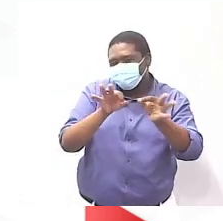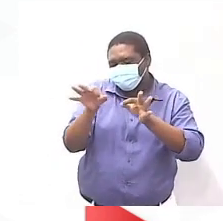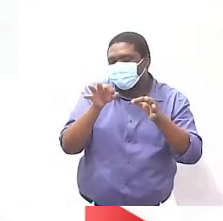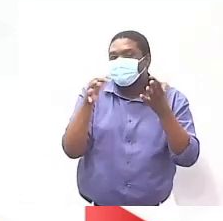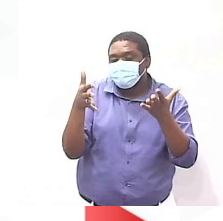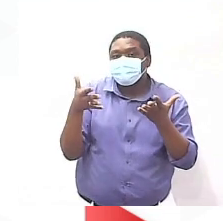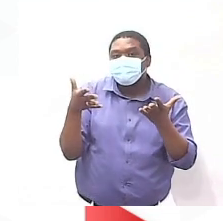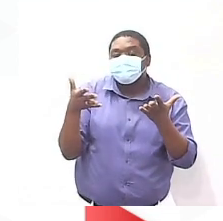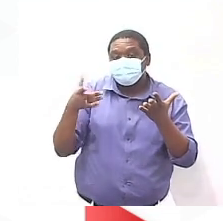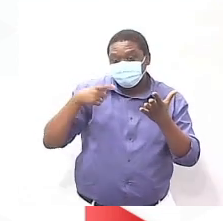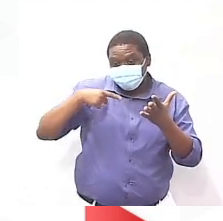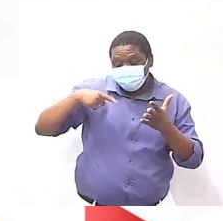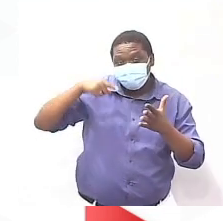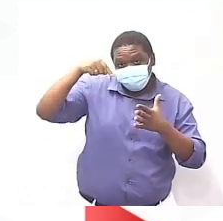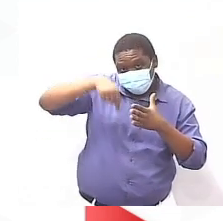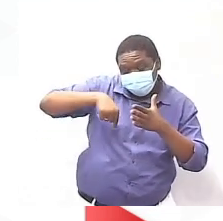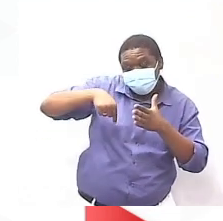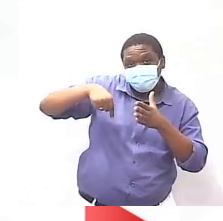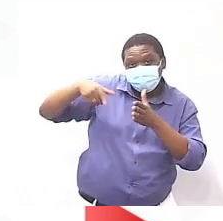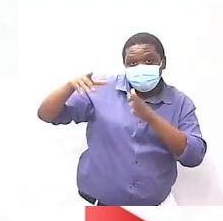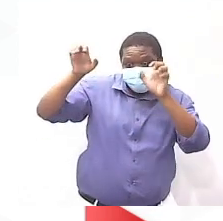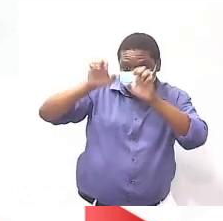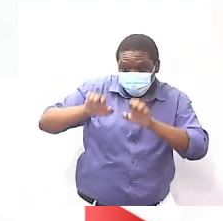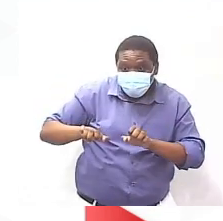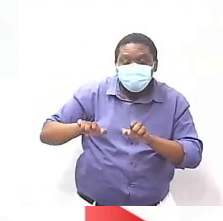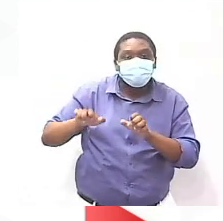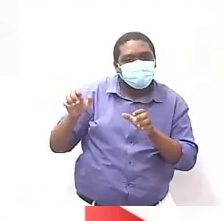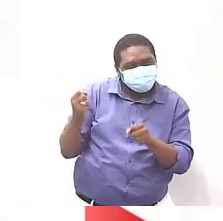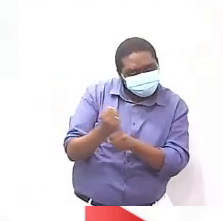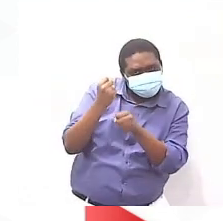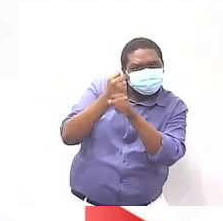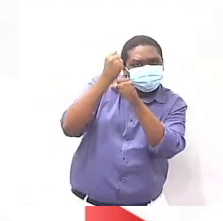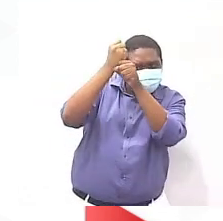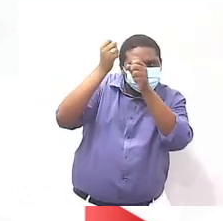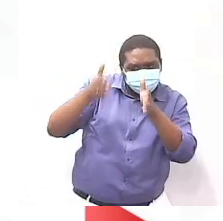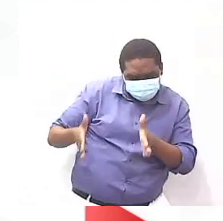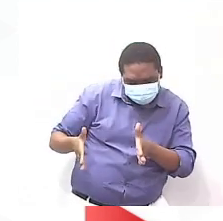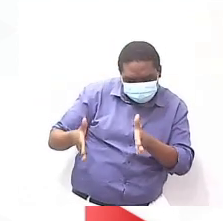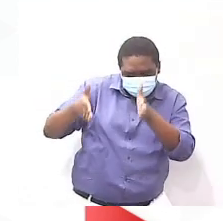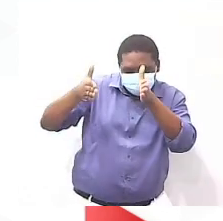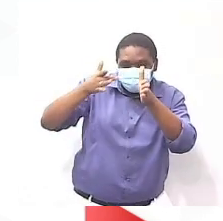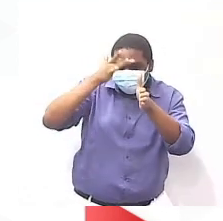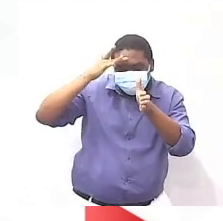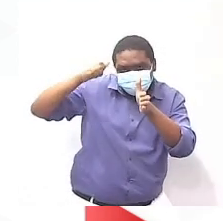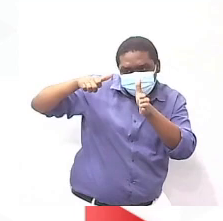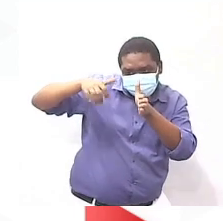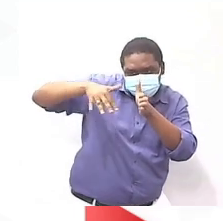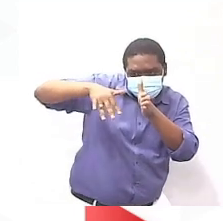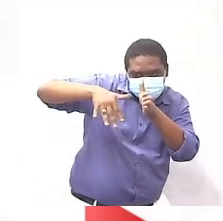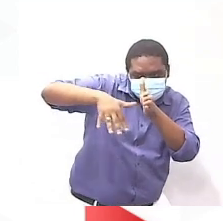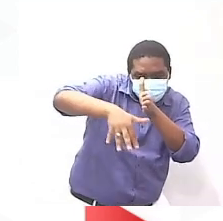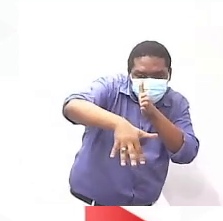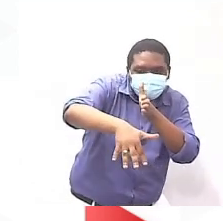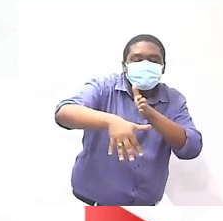Essas elevadas estruturas, né, de alvenaria construídas com uma ou mais ordens,